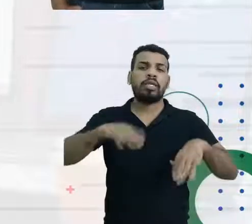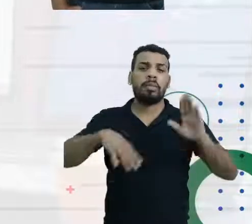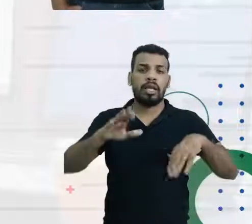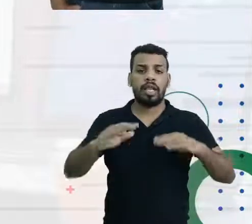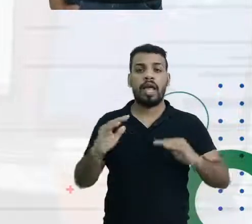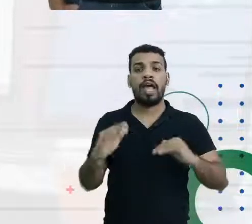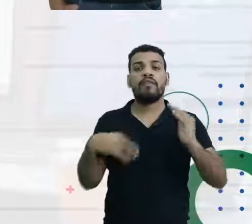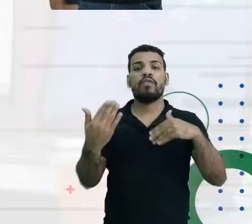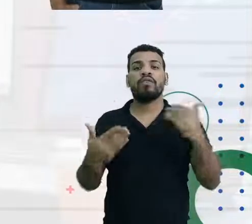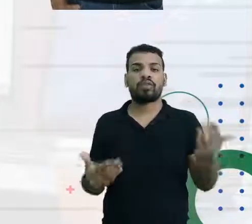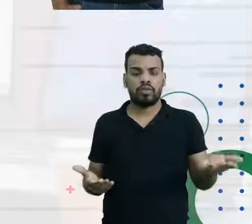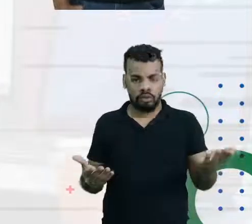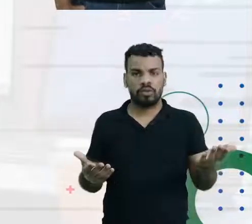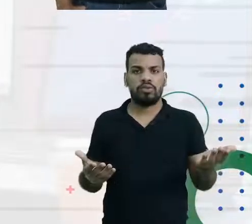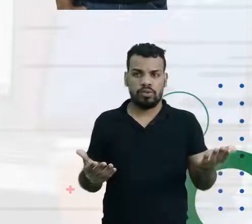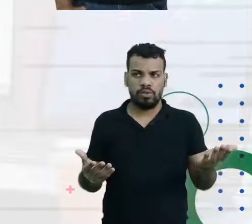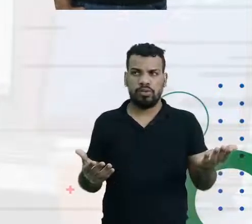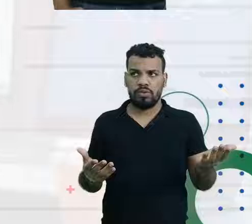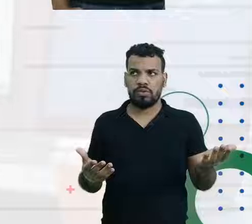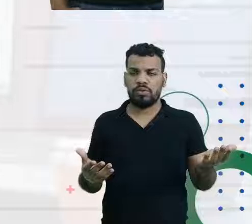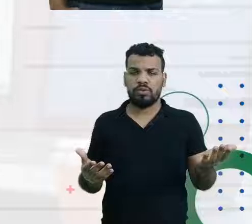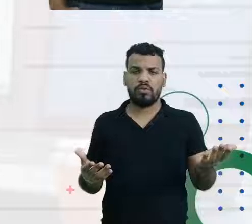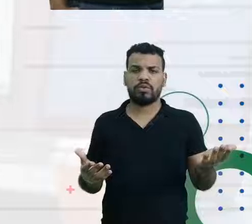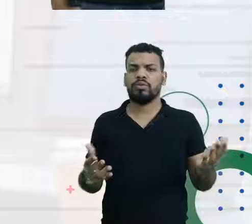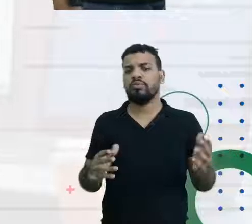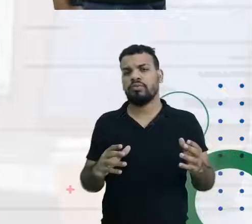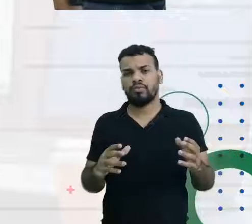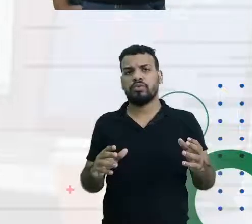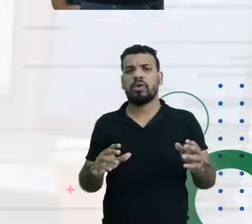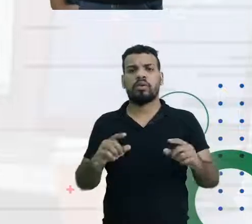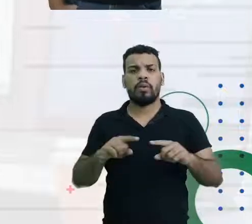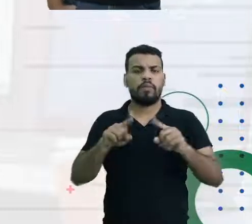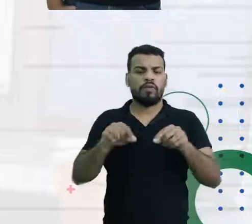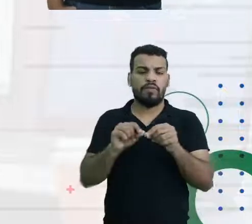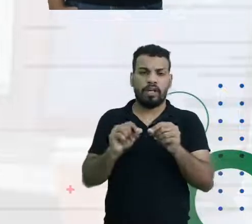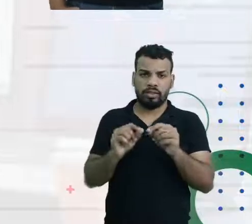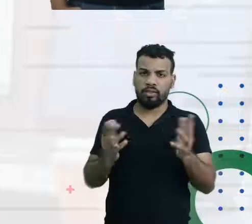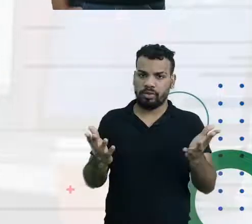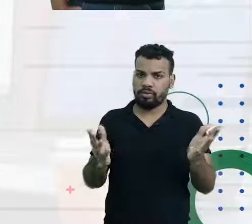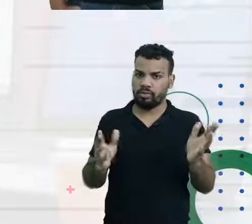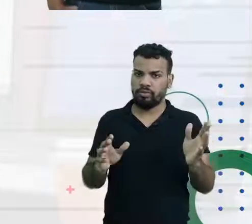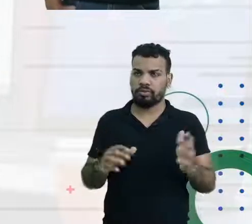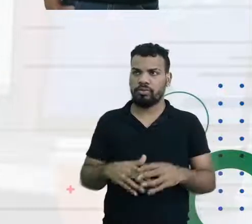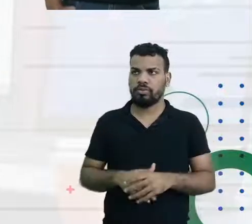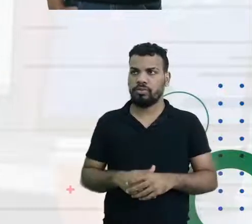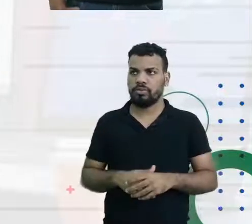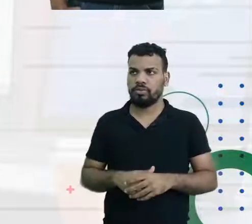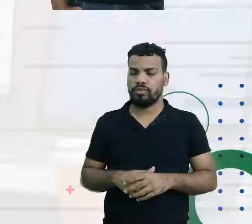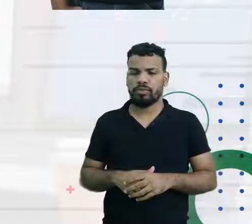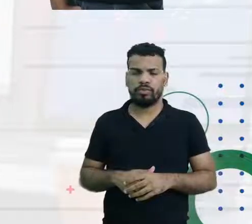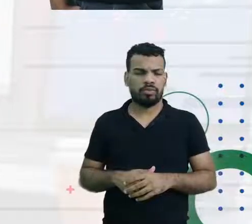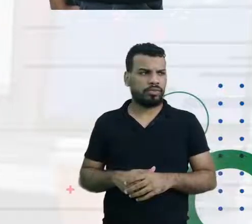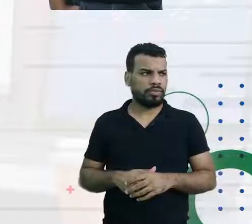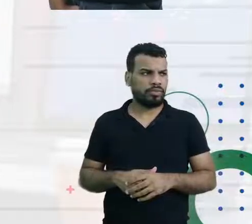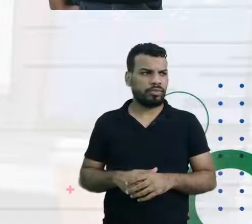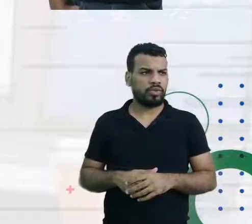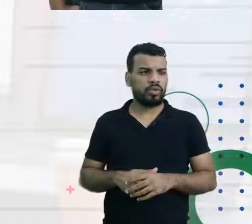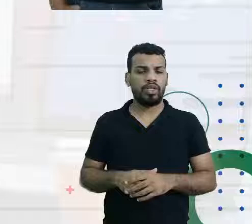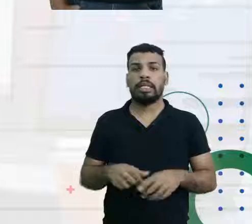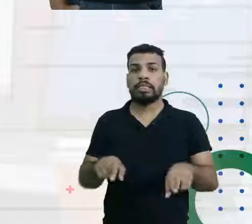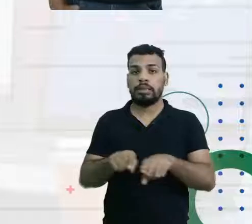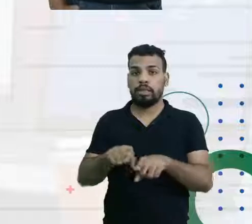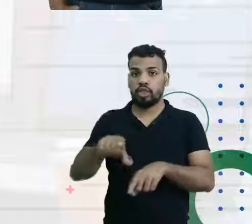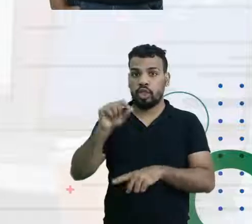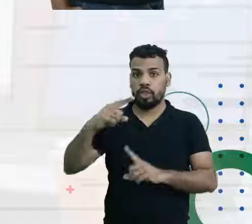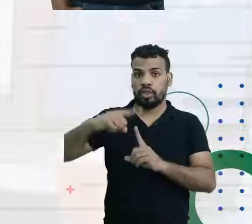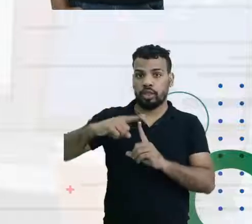evolução e do escopo de cada jogo projetado, né? No caso. Definir o estilo, que é